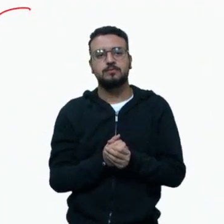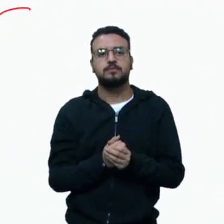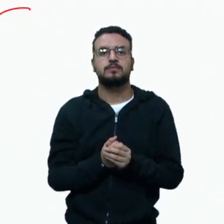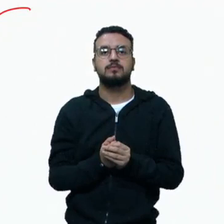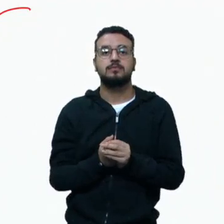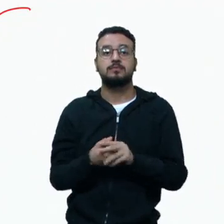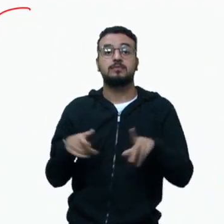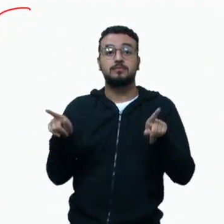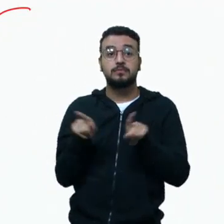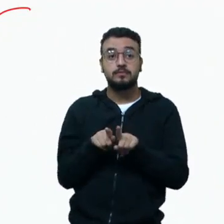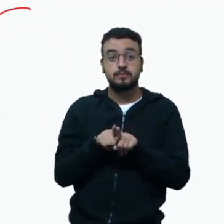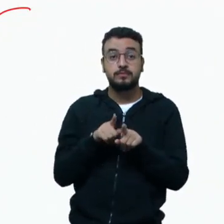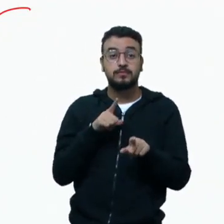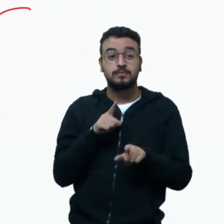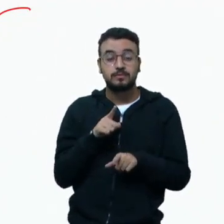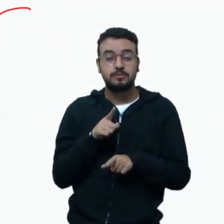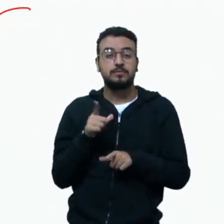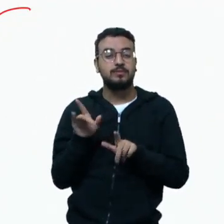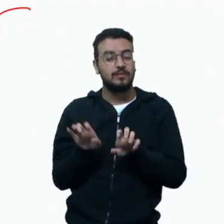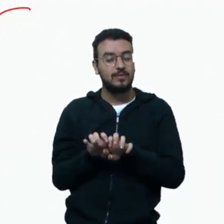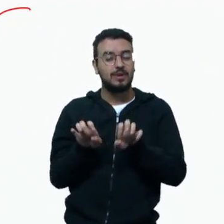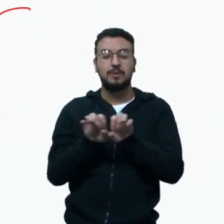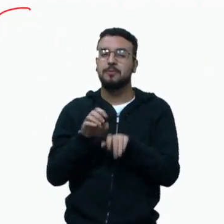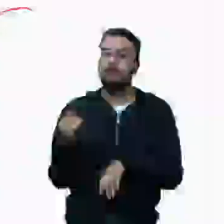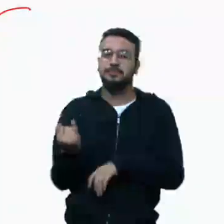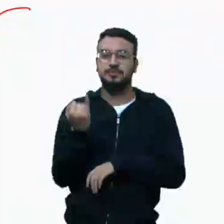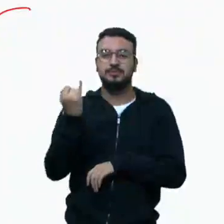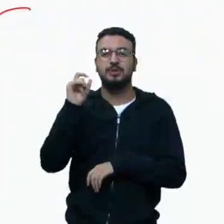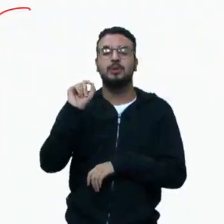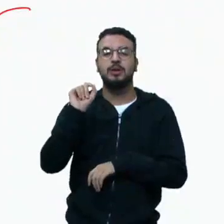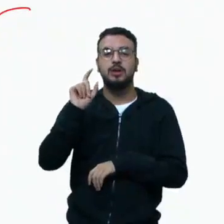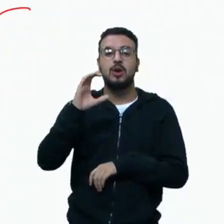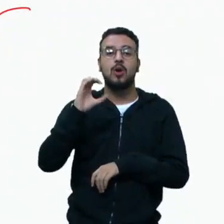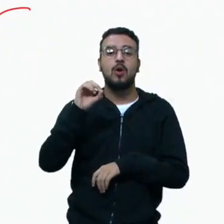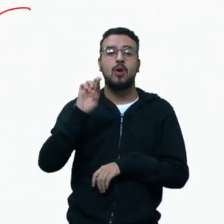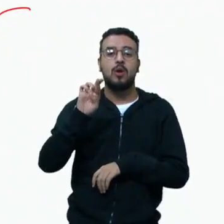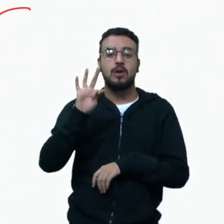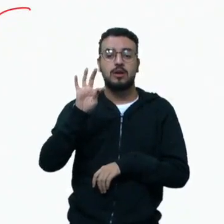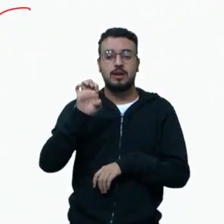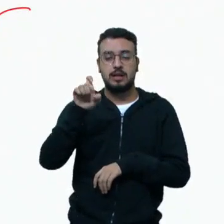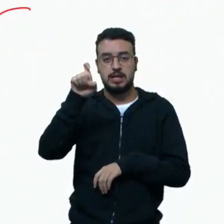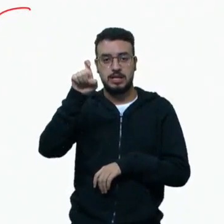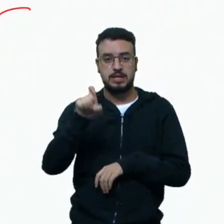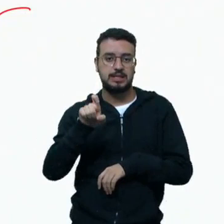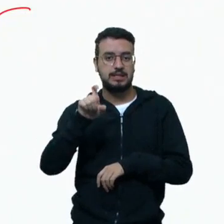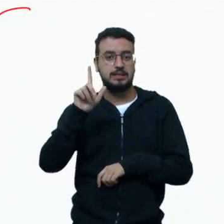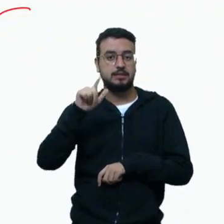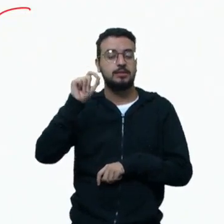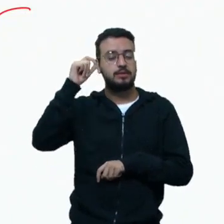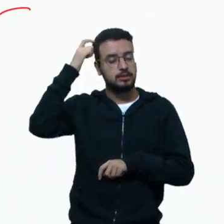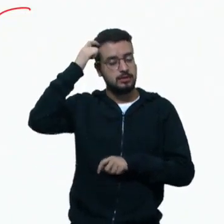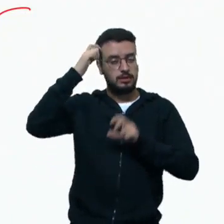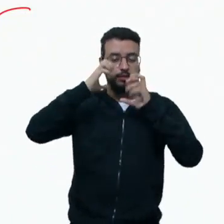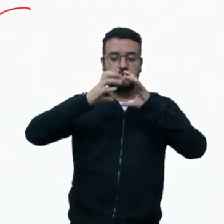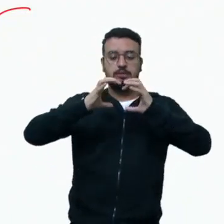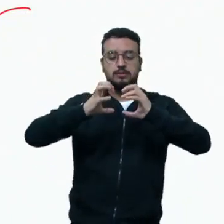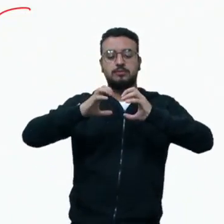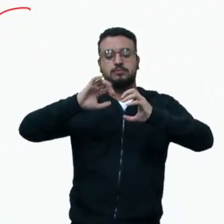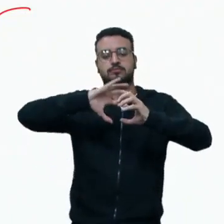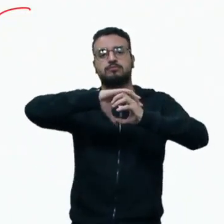Além disso, eu tenho uma estrutura muito importante, que é o córtex. O córtex é a camada superficial de substância